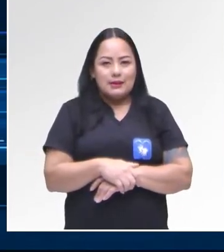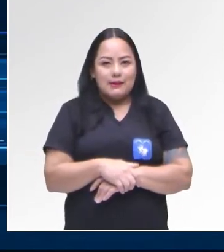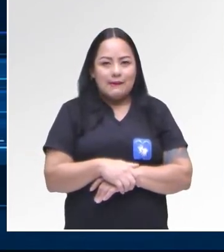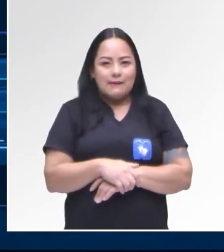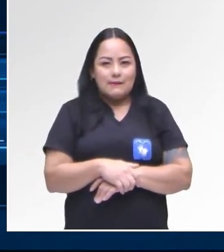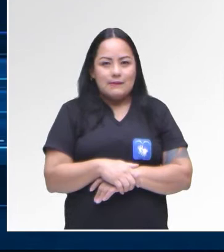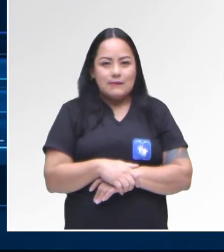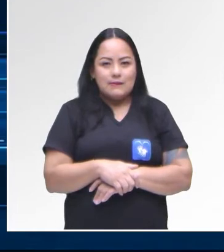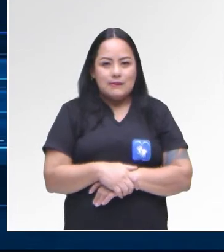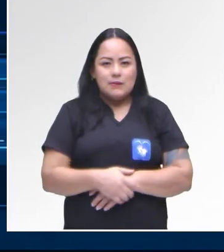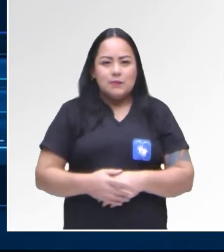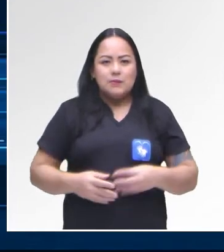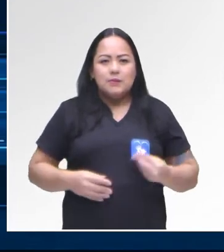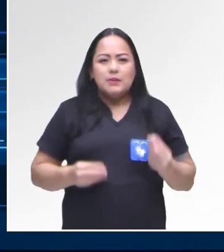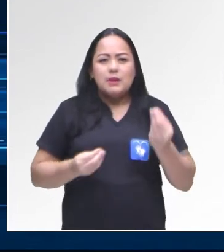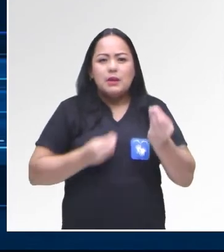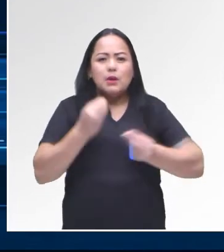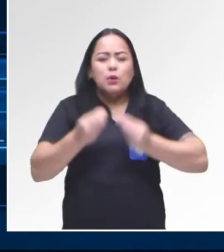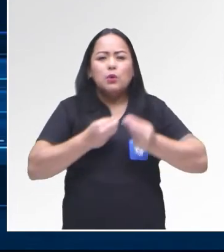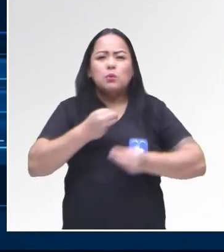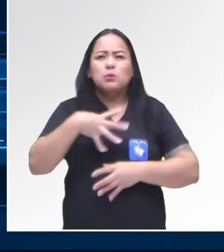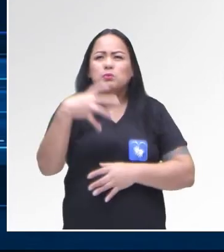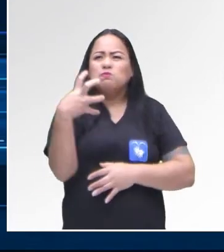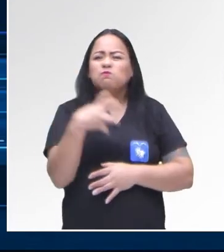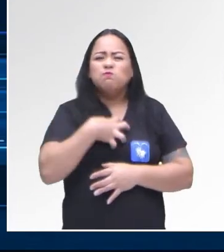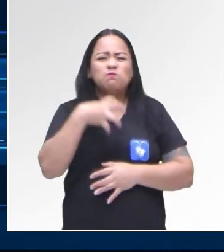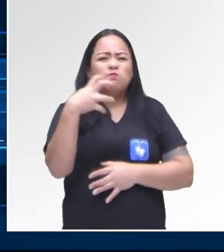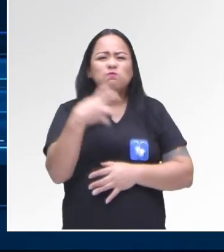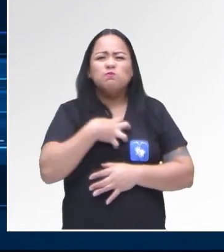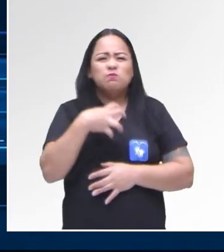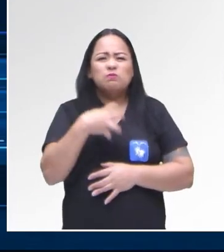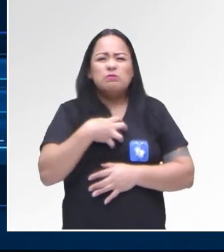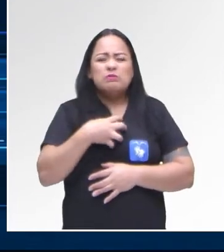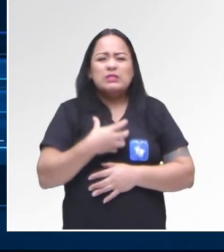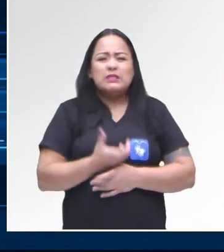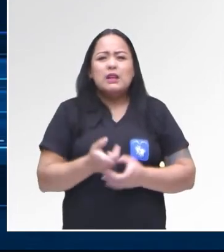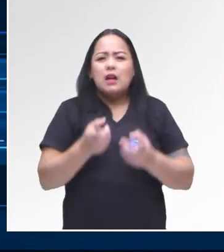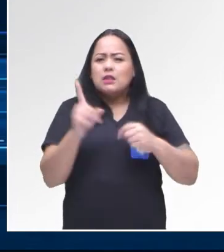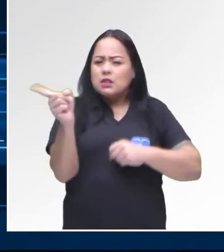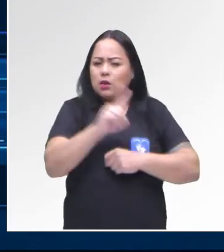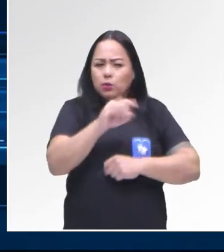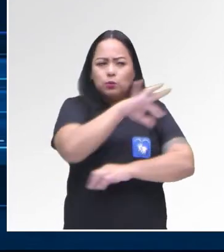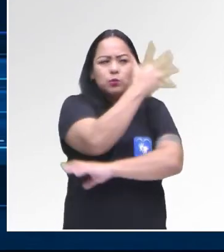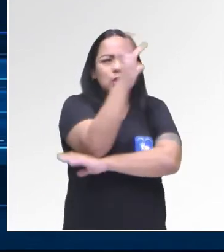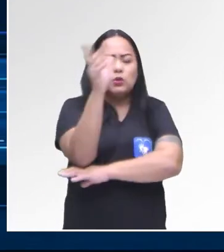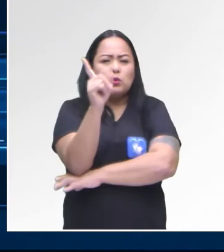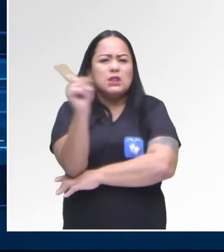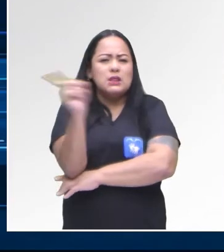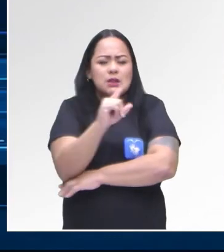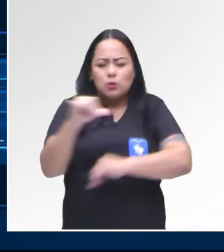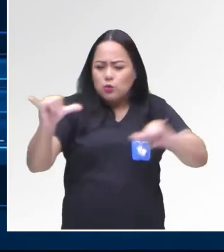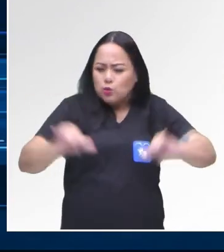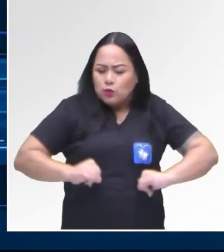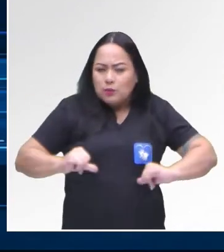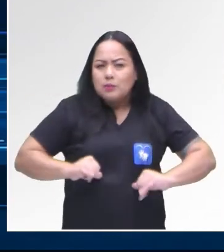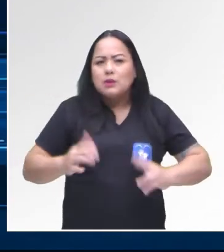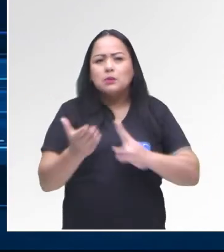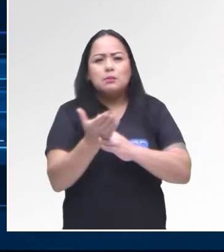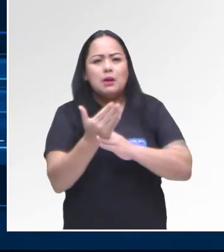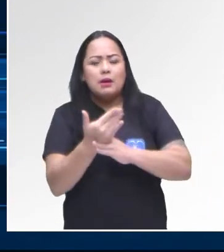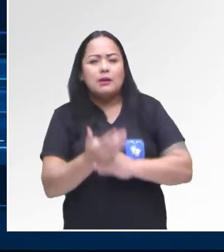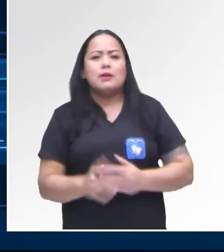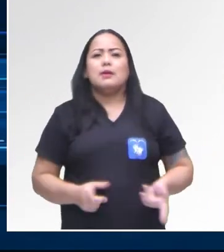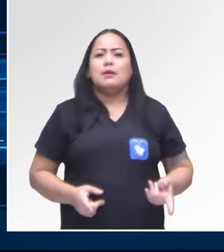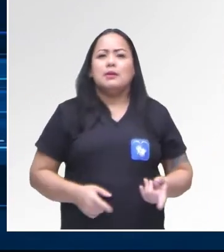O extremo subjetivismo. Agora não é mais a natureza, não é mais o sofrimento do barroco, não é mais o